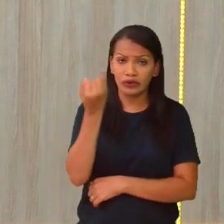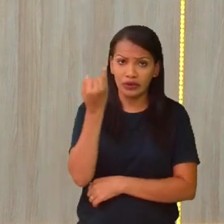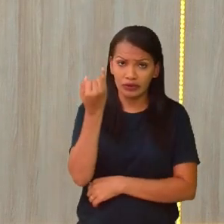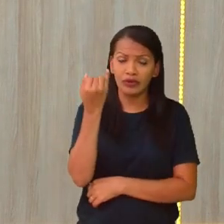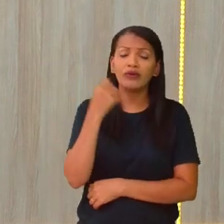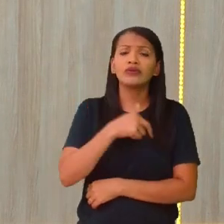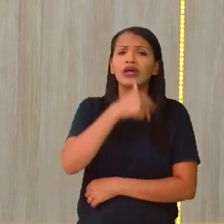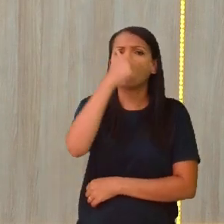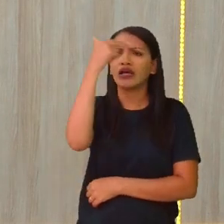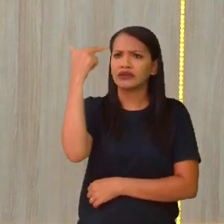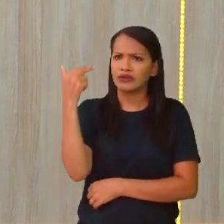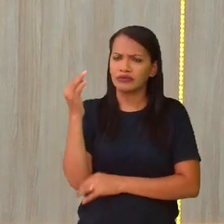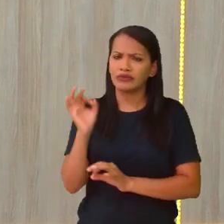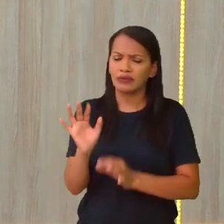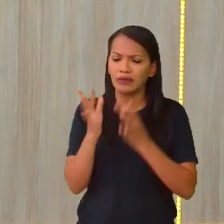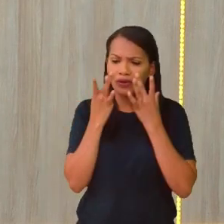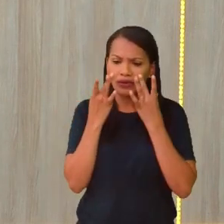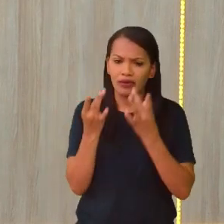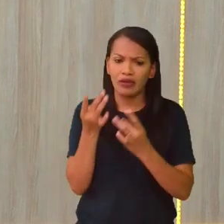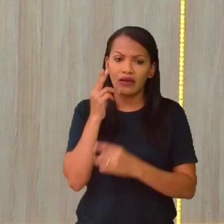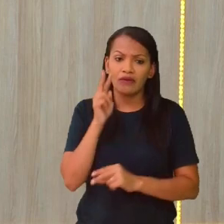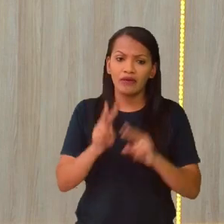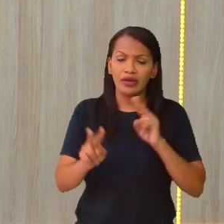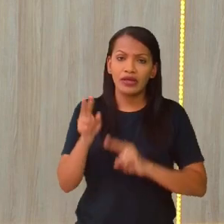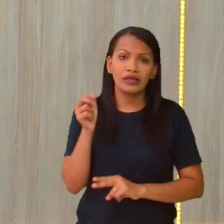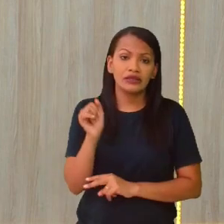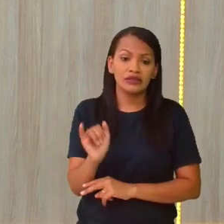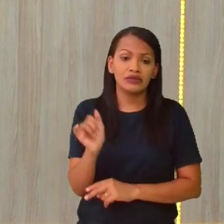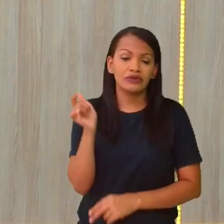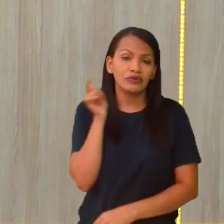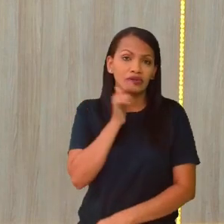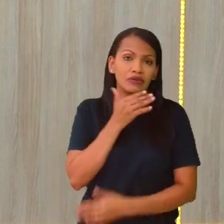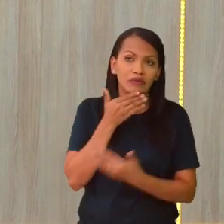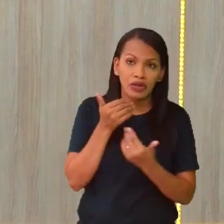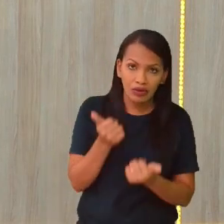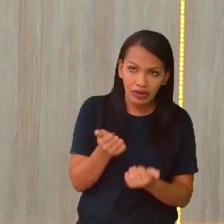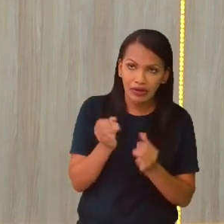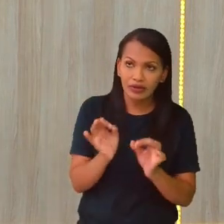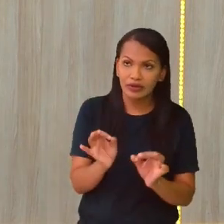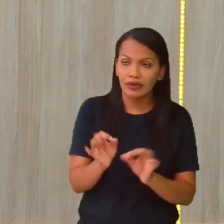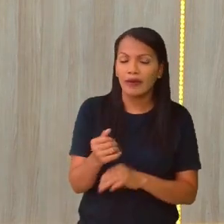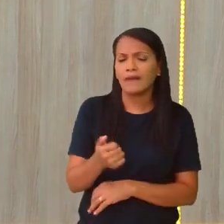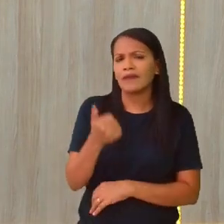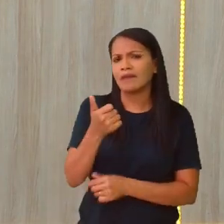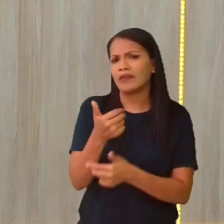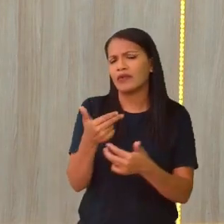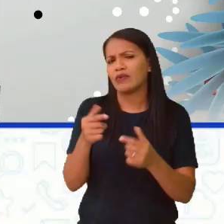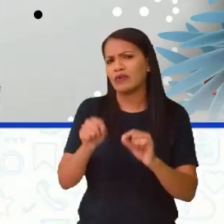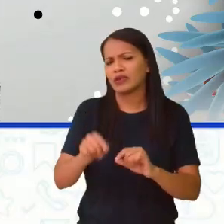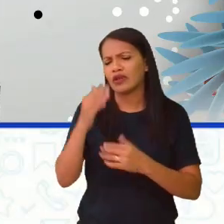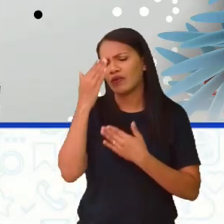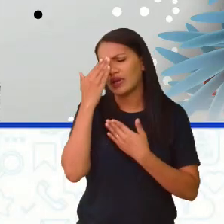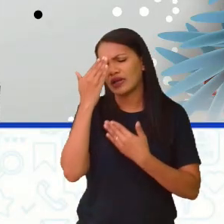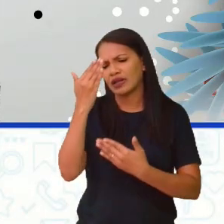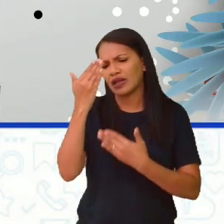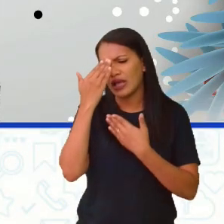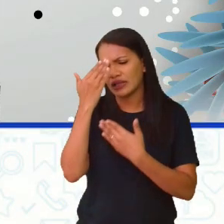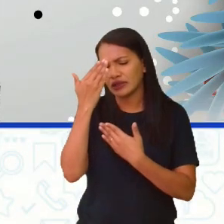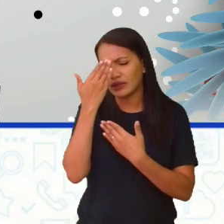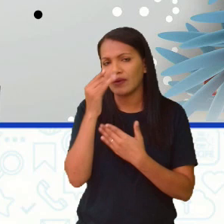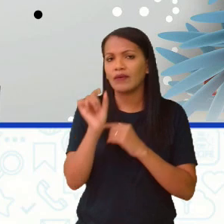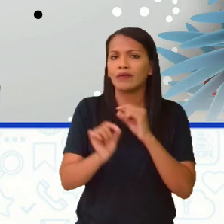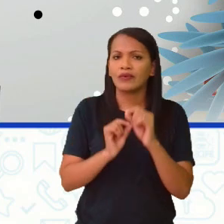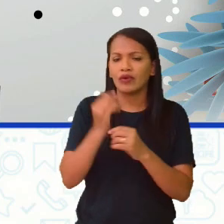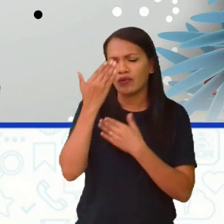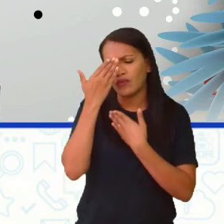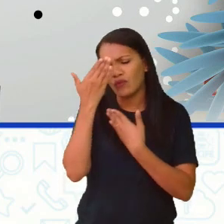que é bom a gente prestar atenção e ver se a gente consegue melhorar em si mesmo, tá? A primeira delas é a gratidão. A gratidão